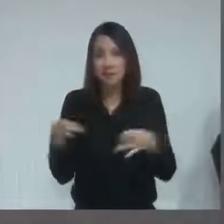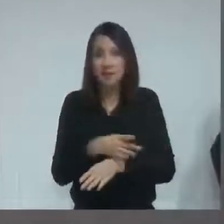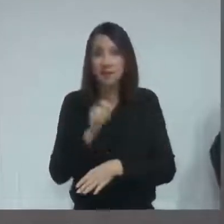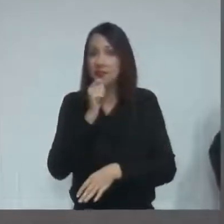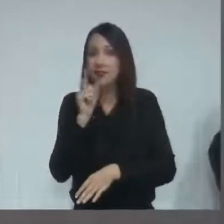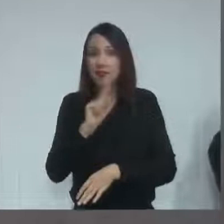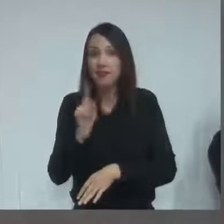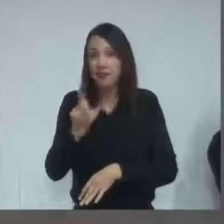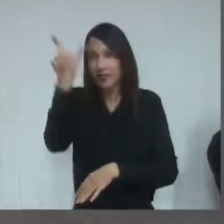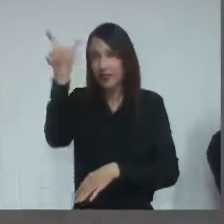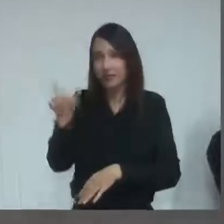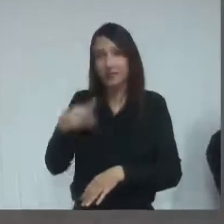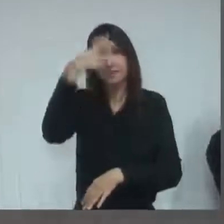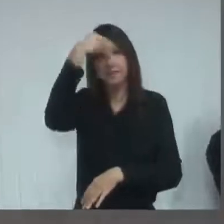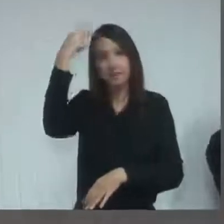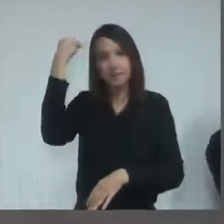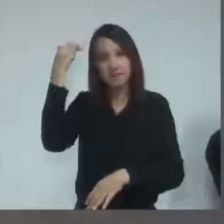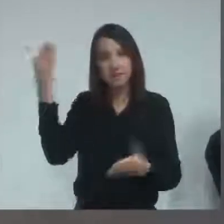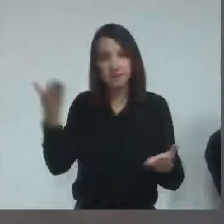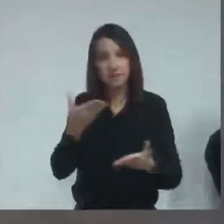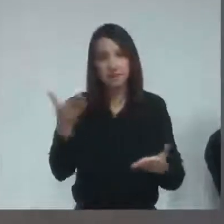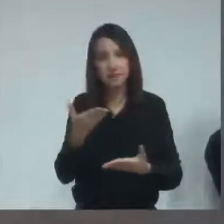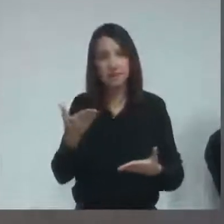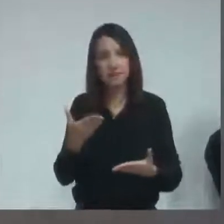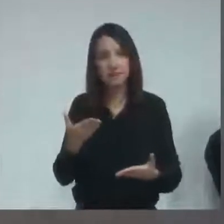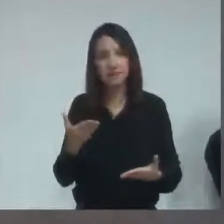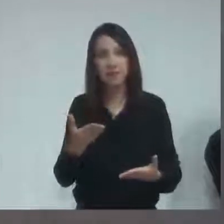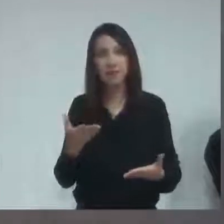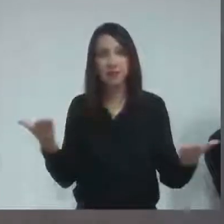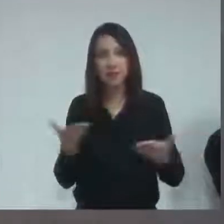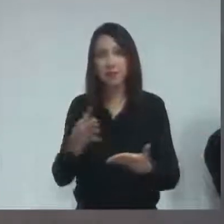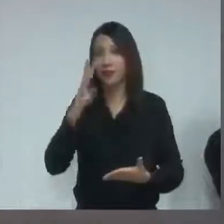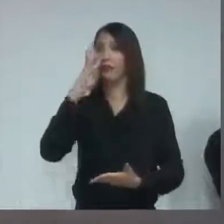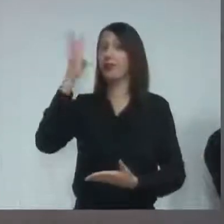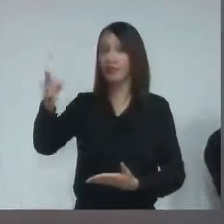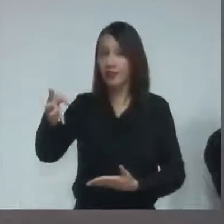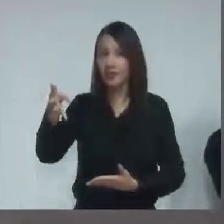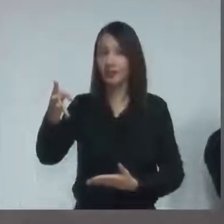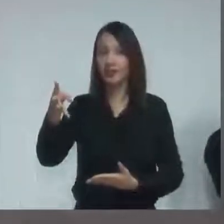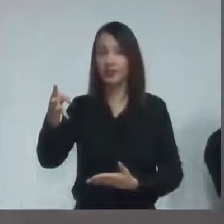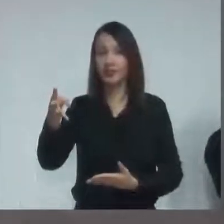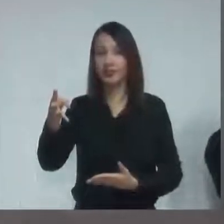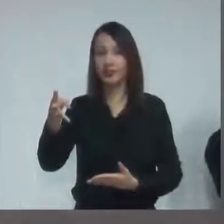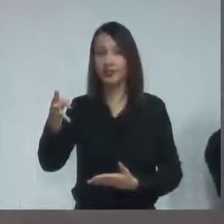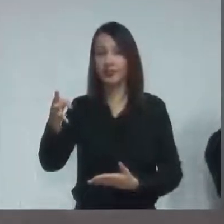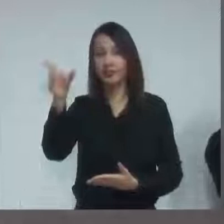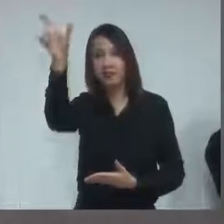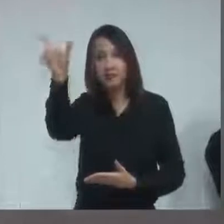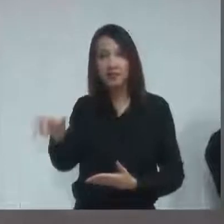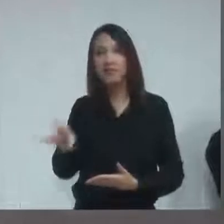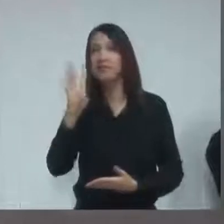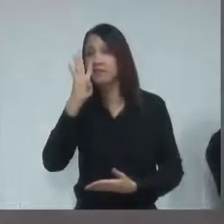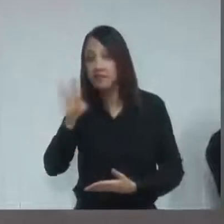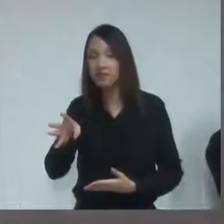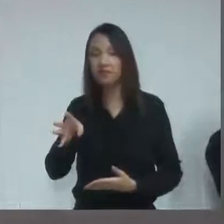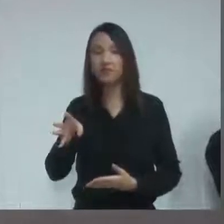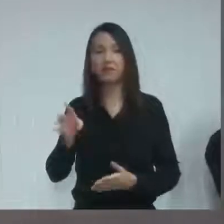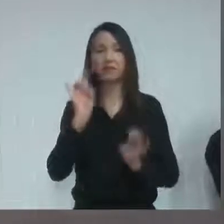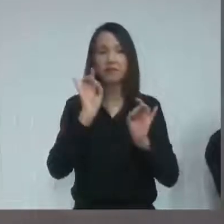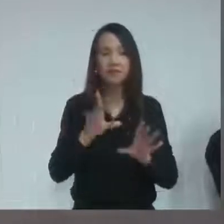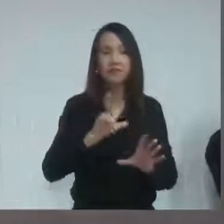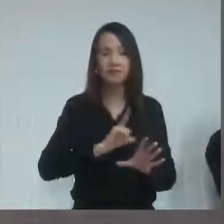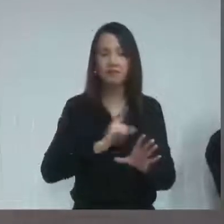réu. É isso que é a diferença. Quando é meramente análise de dados, quando